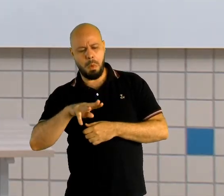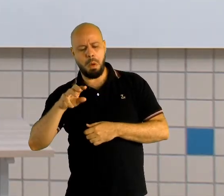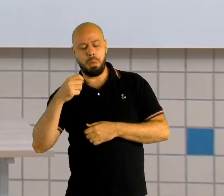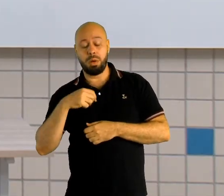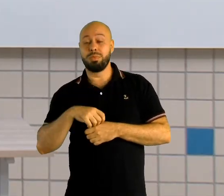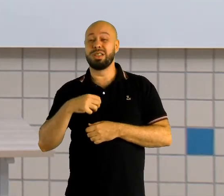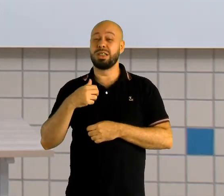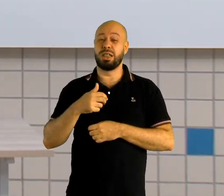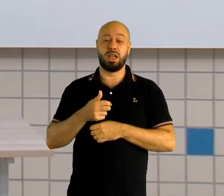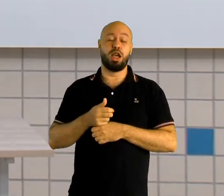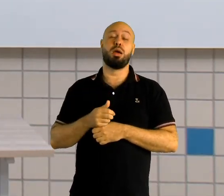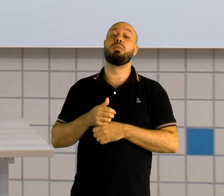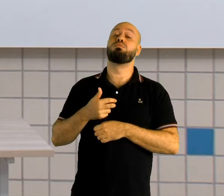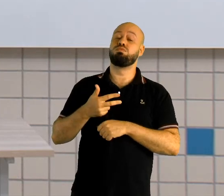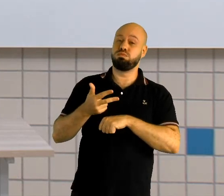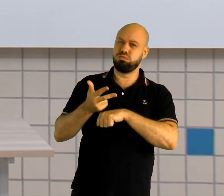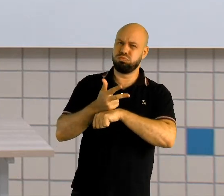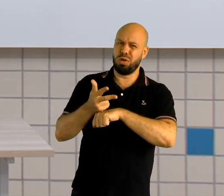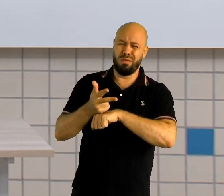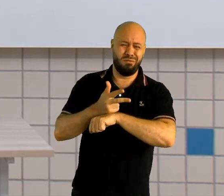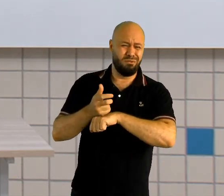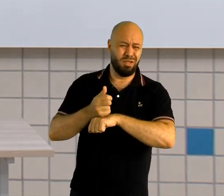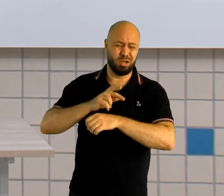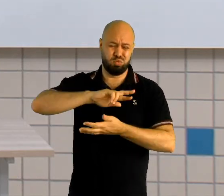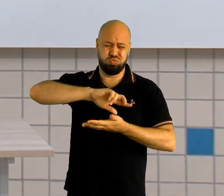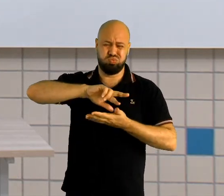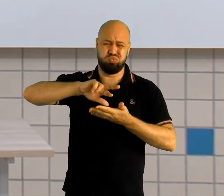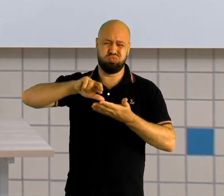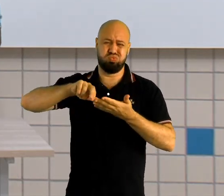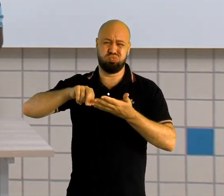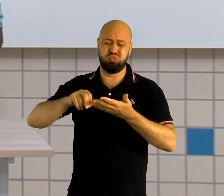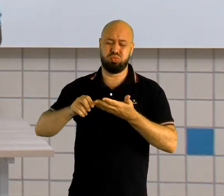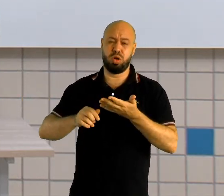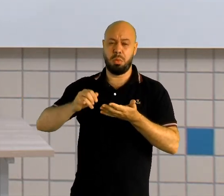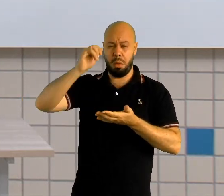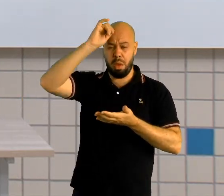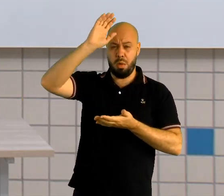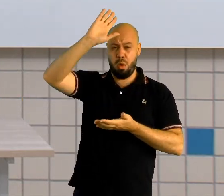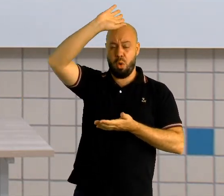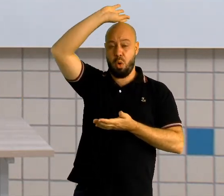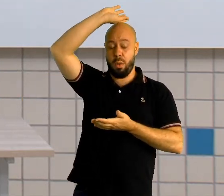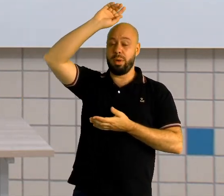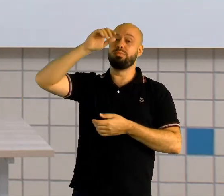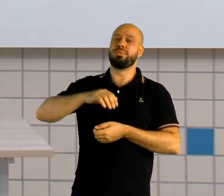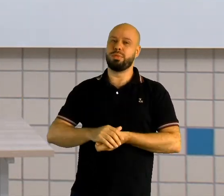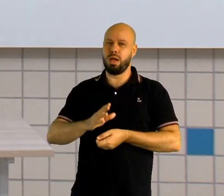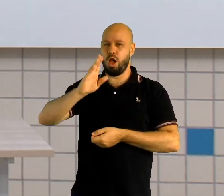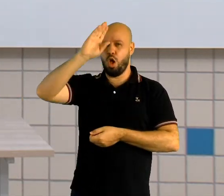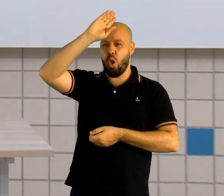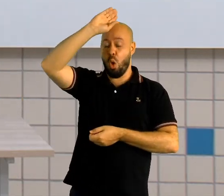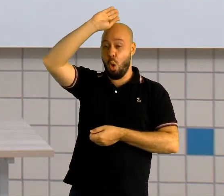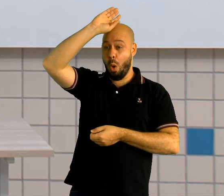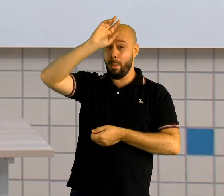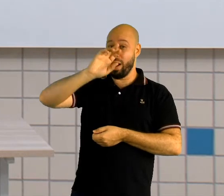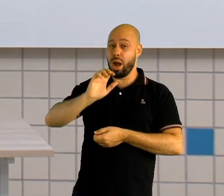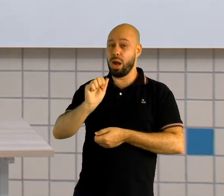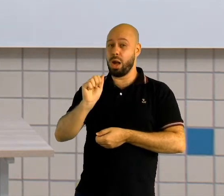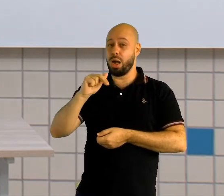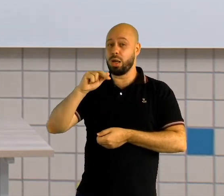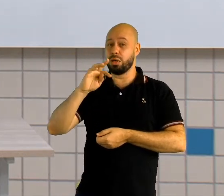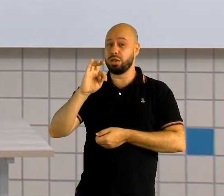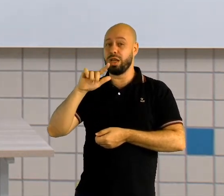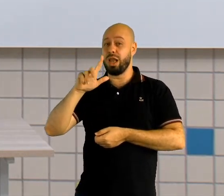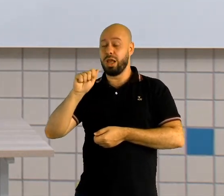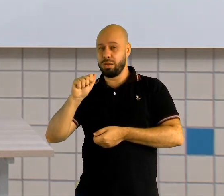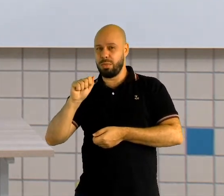vídeos sobre a história do Império Romano. Roma Antiga, que é um vídeo produzido pela Secretaria de Educação